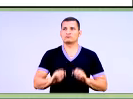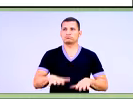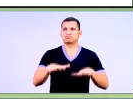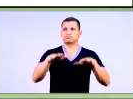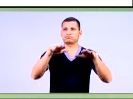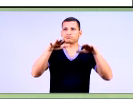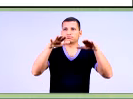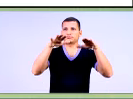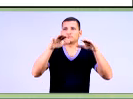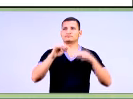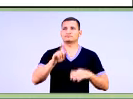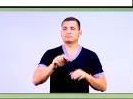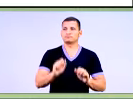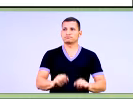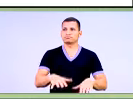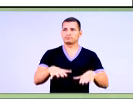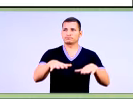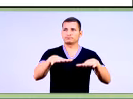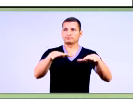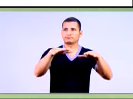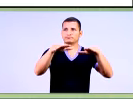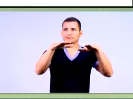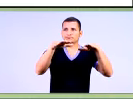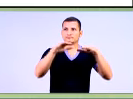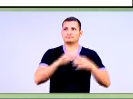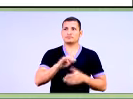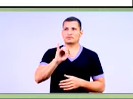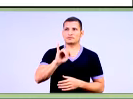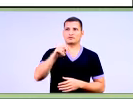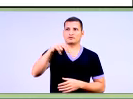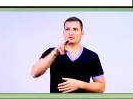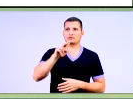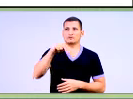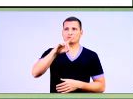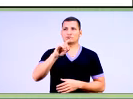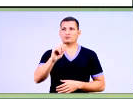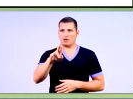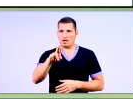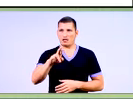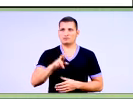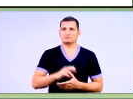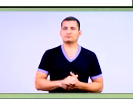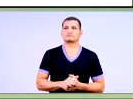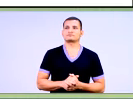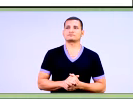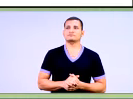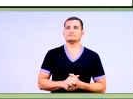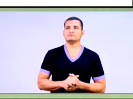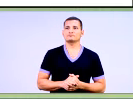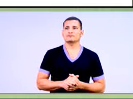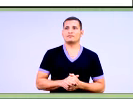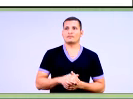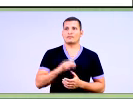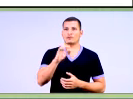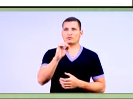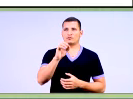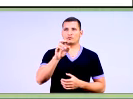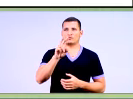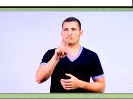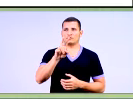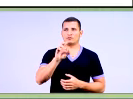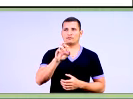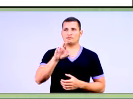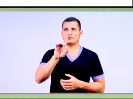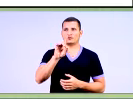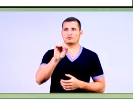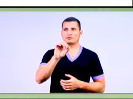no caso, inundação. Overflow, inundar. Flow, na verdade, é encher. Overflow, inundar. Overdose, acabei de